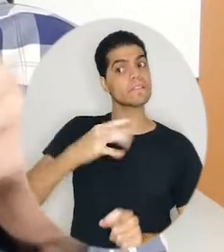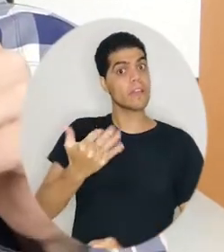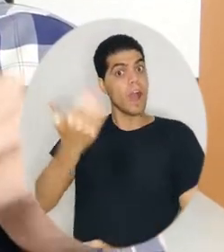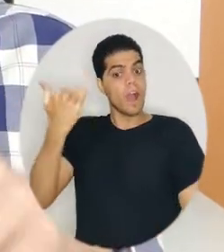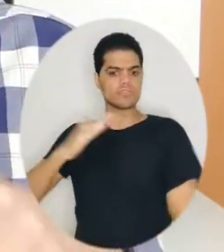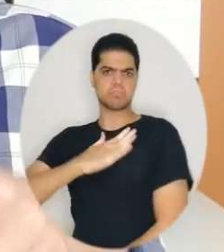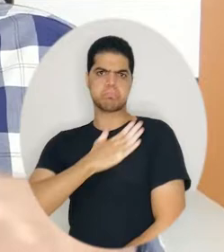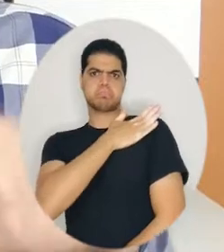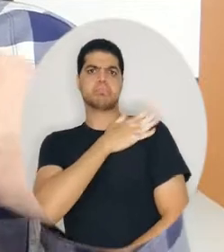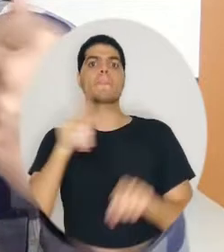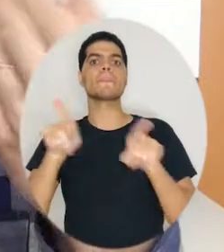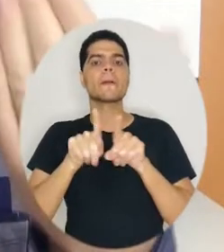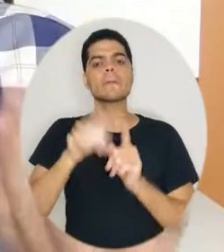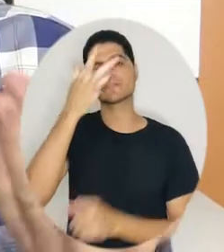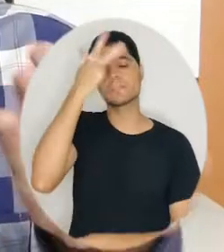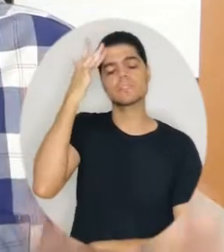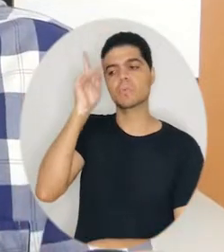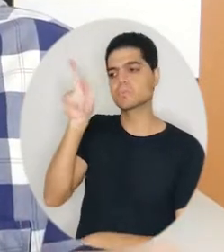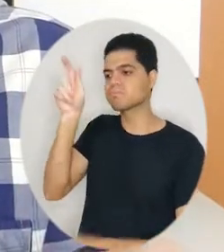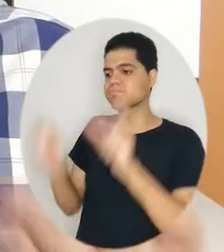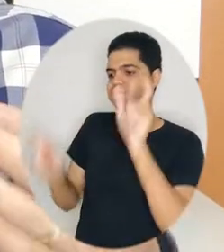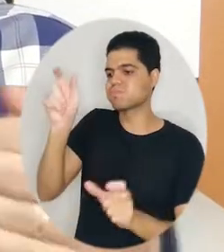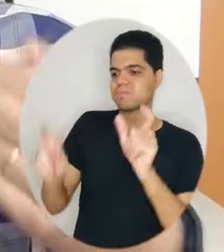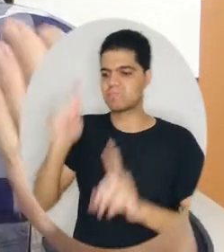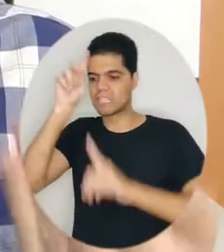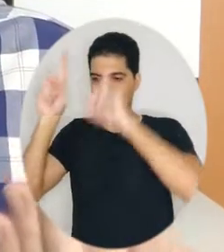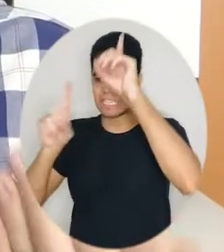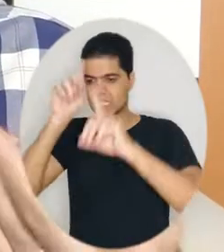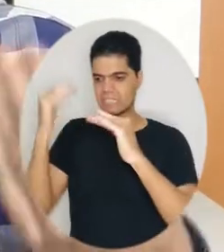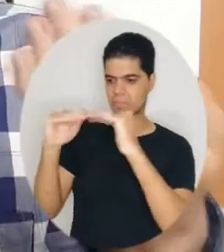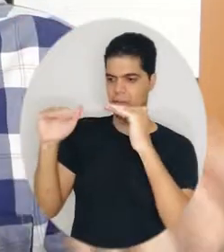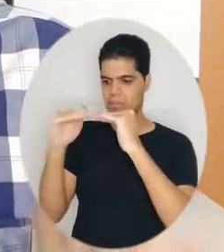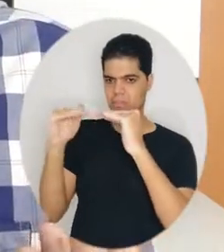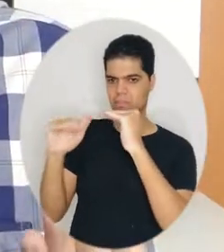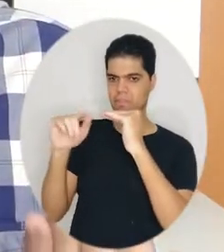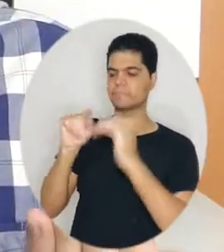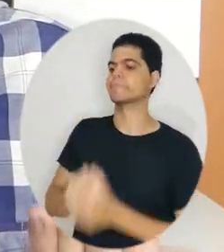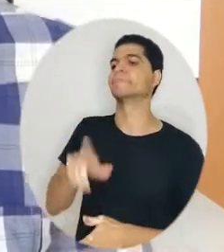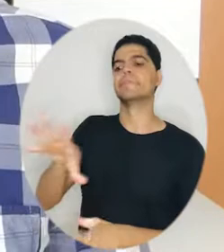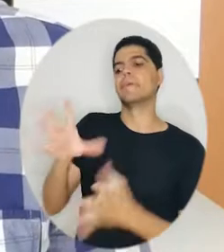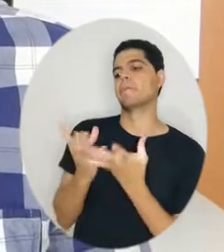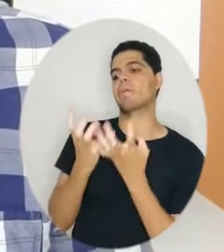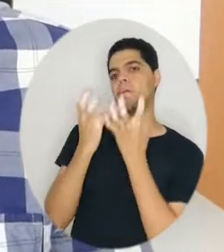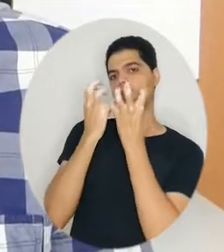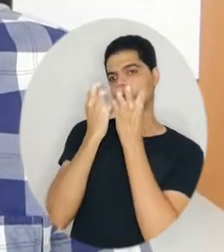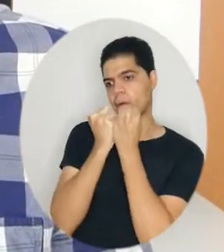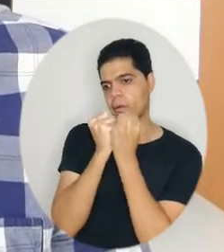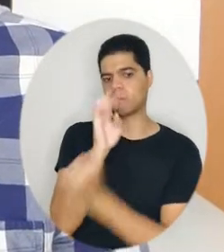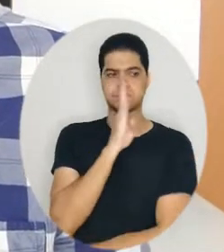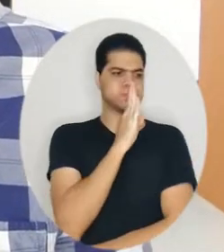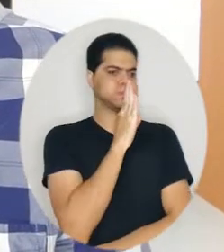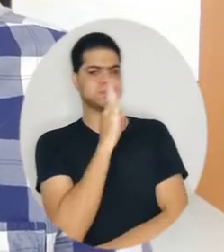militar fazia com aqueles que tinham ideias diferentes das deles a repressão e o silenciamento reprimir